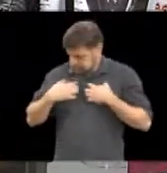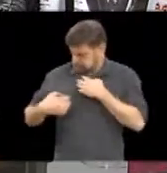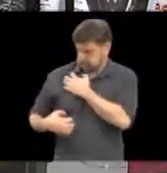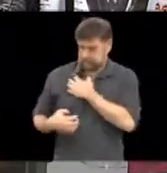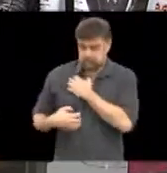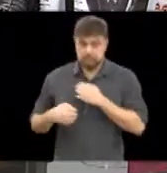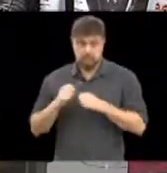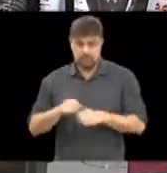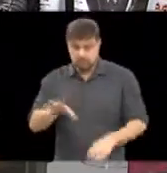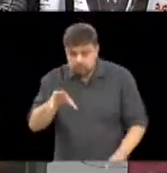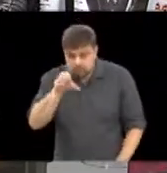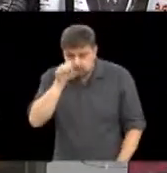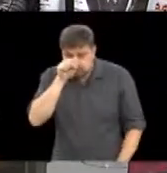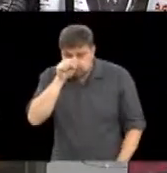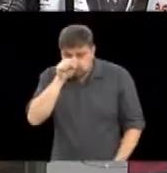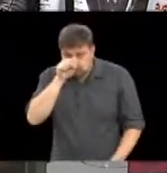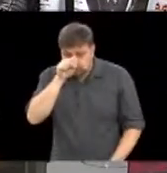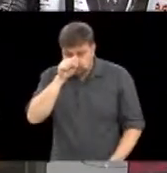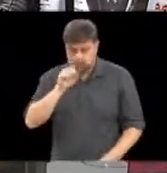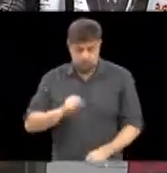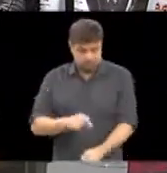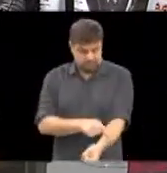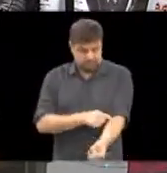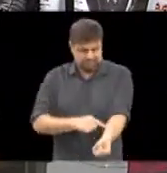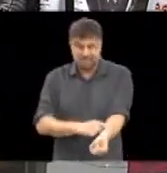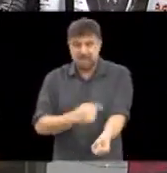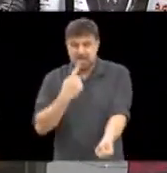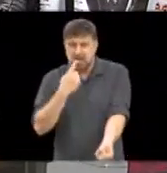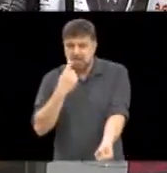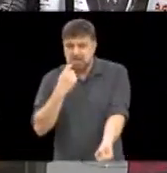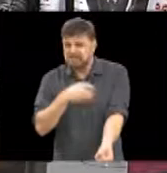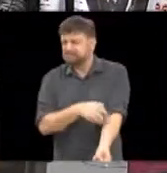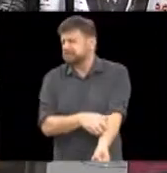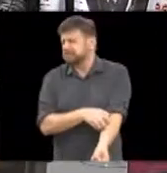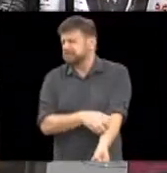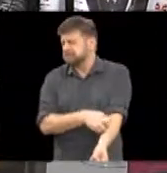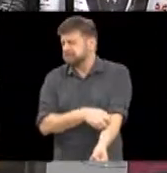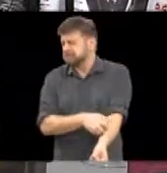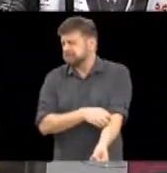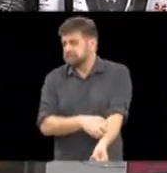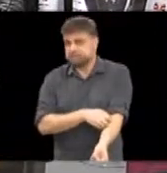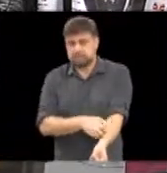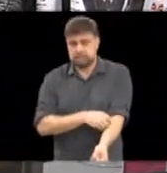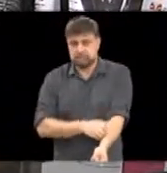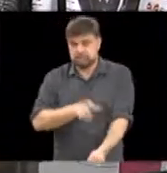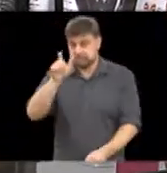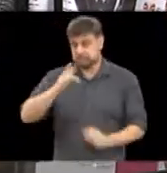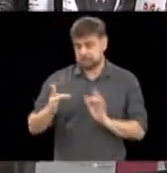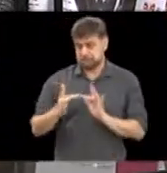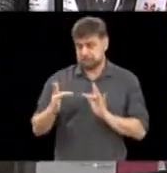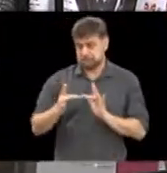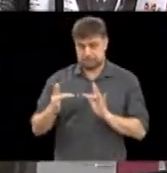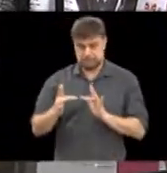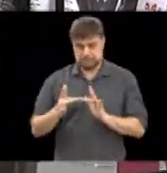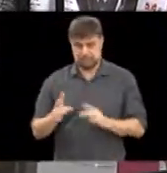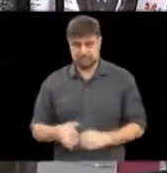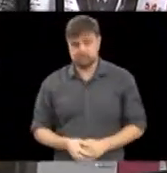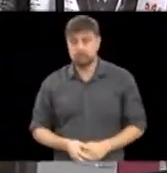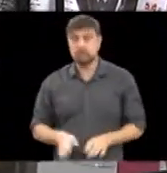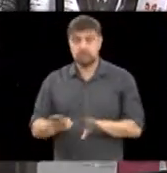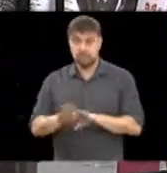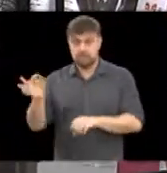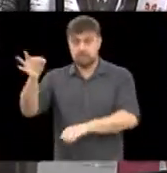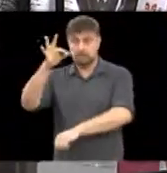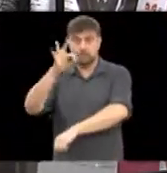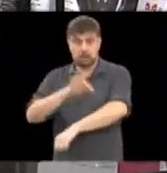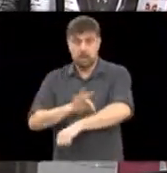pode ser respiratória, de urticária na pele, de contato, que você fica vermelha, de